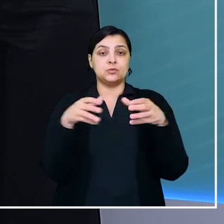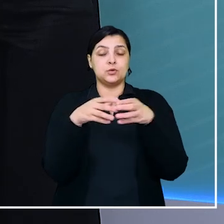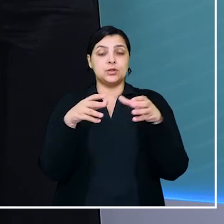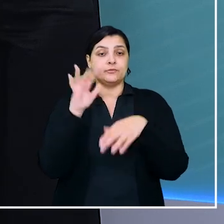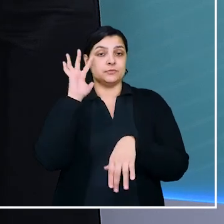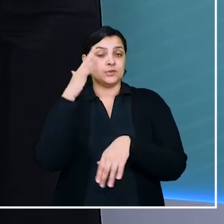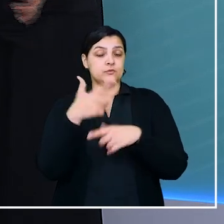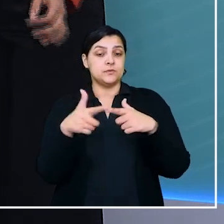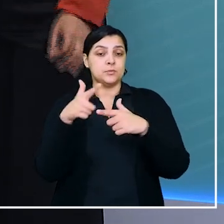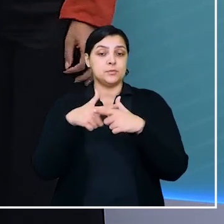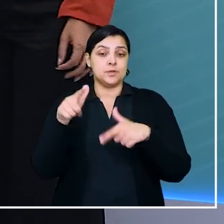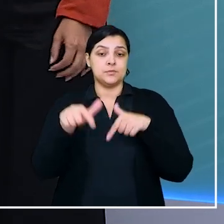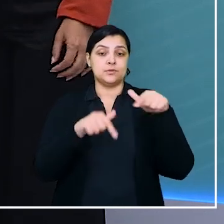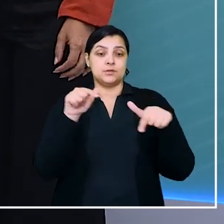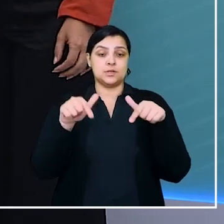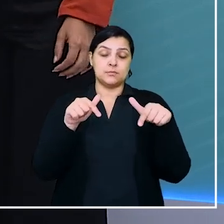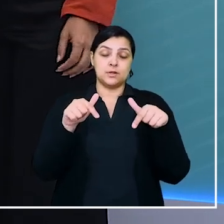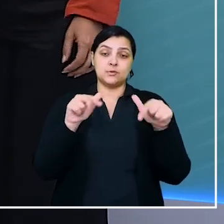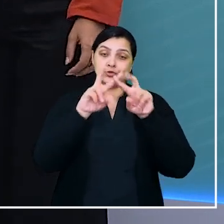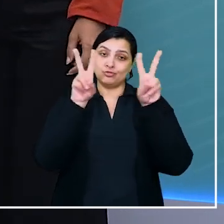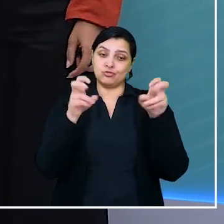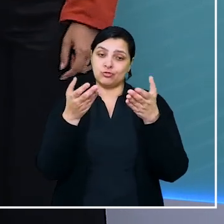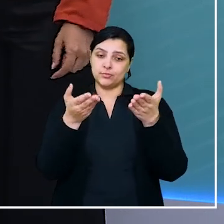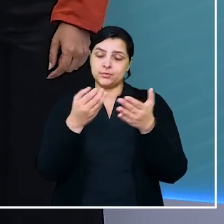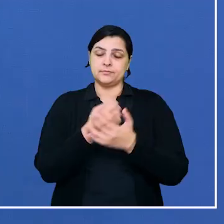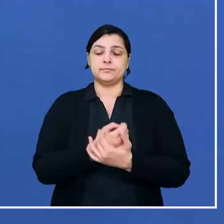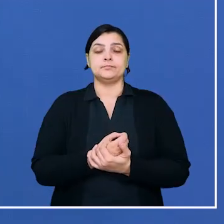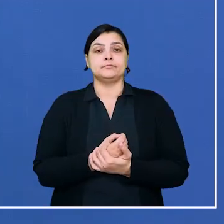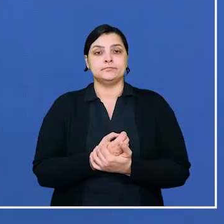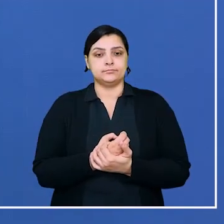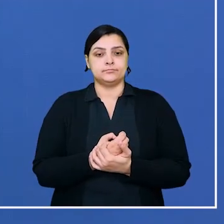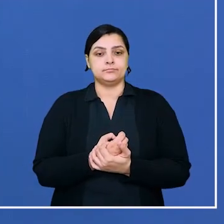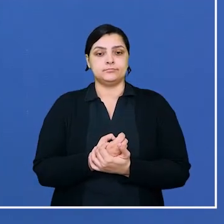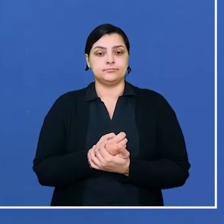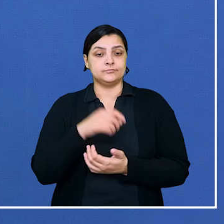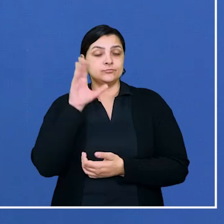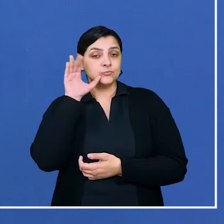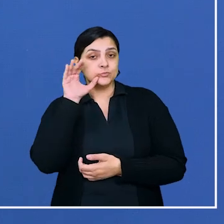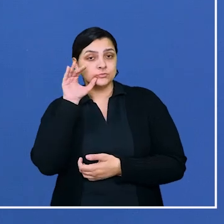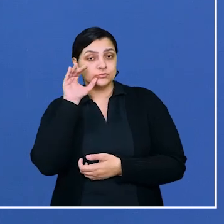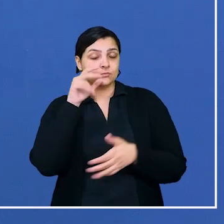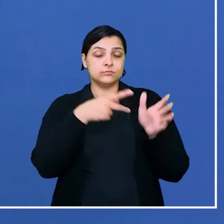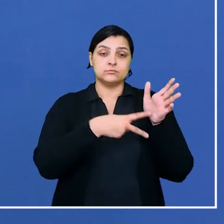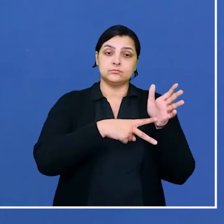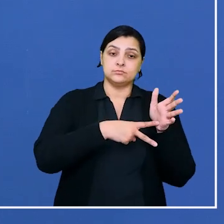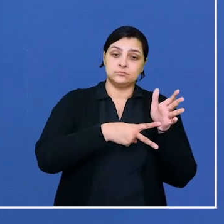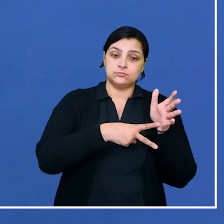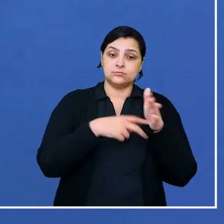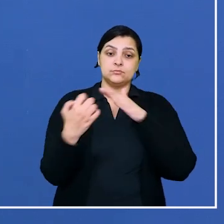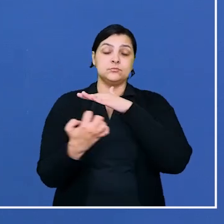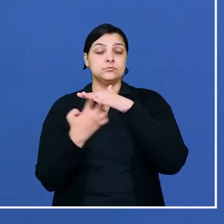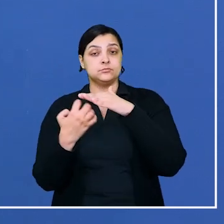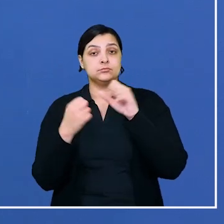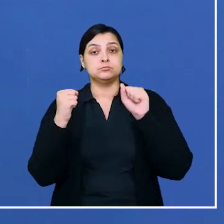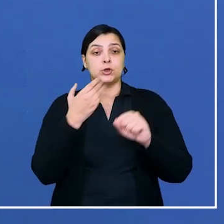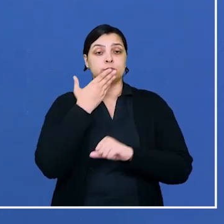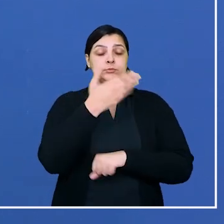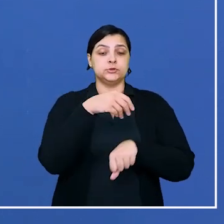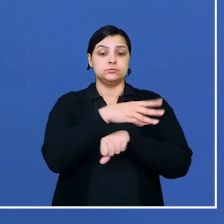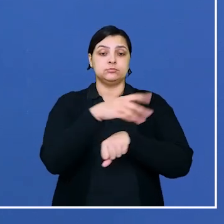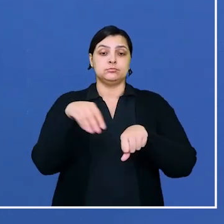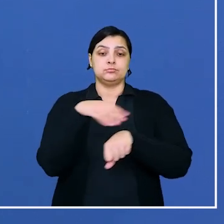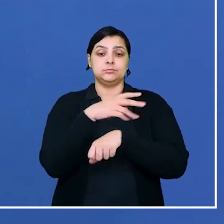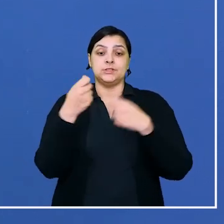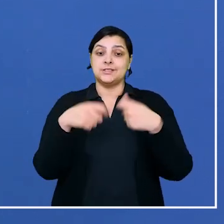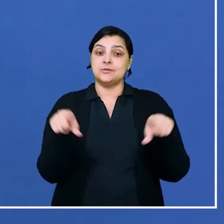para solucionar problemas trabalhistas relacionados às enchentes. Empregadores e sindicatos podem solicitar a mediação do regional